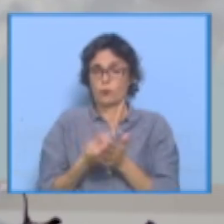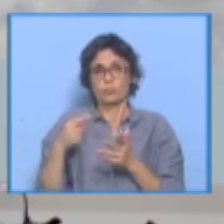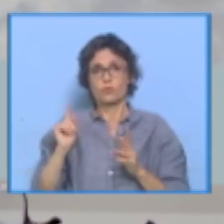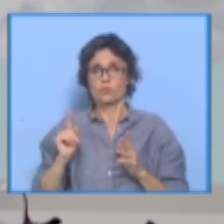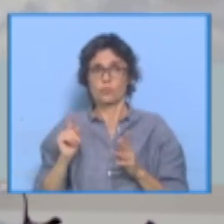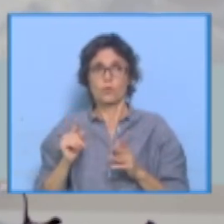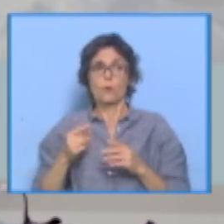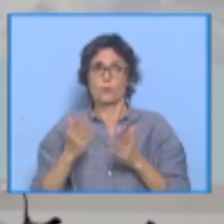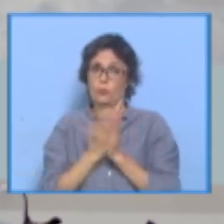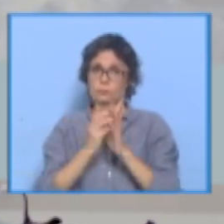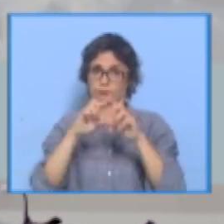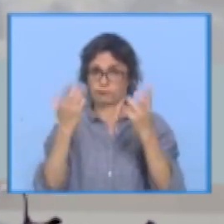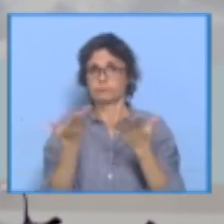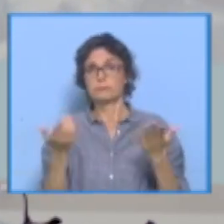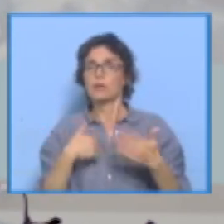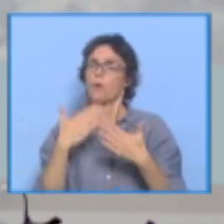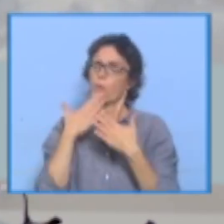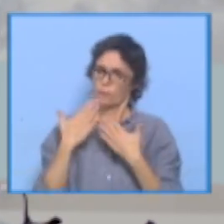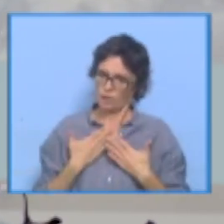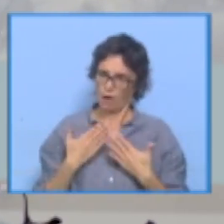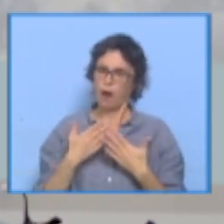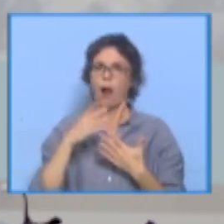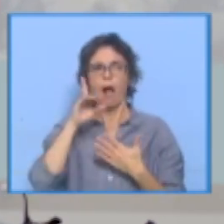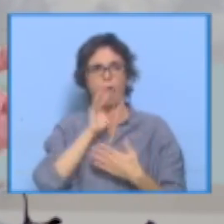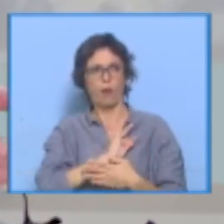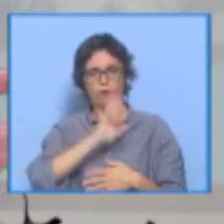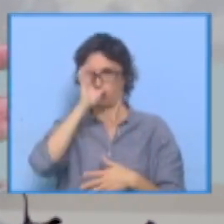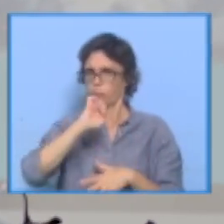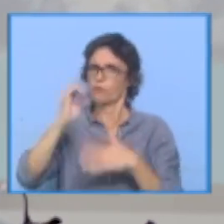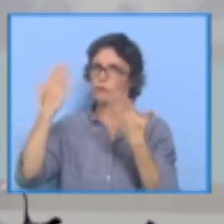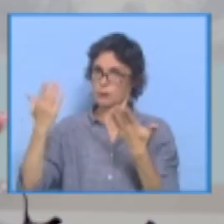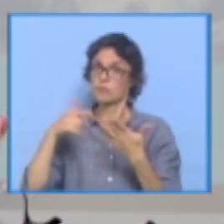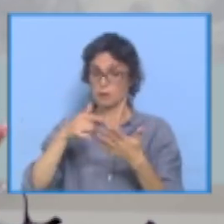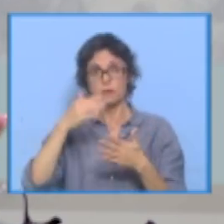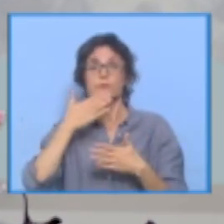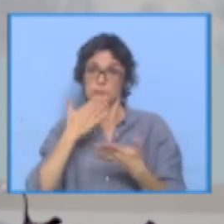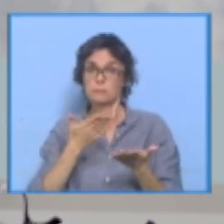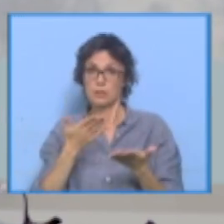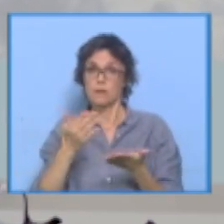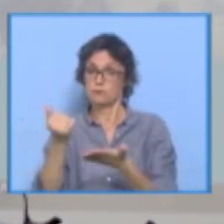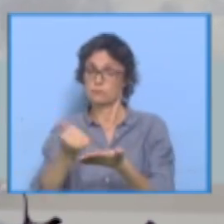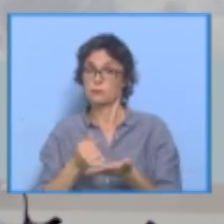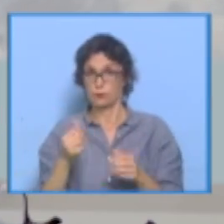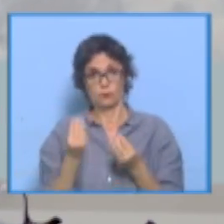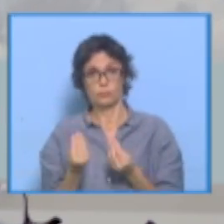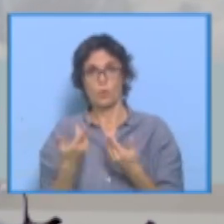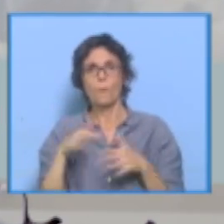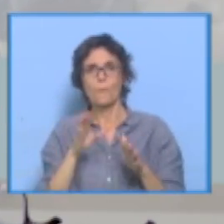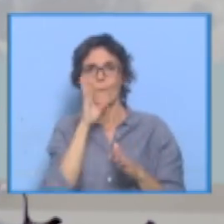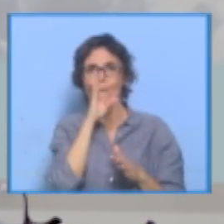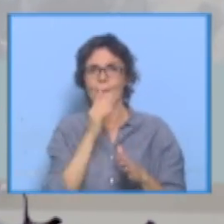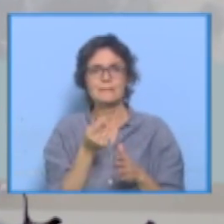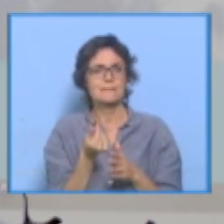Pronto, eu agradeço. Acho ótimo e acho que devem ser universais essas ajudas. Mas se não há dinheiro